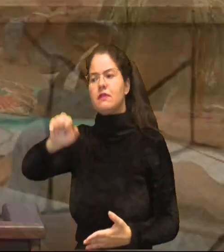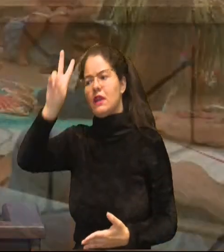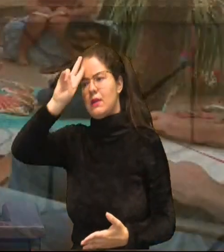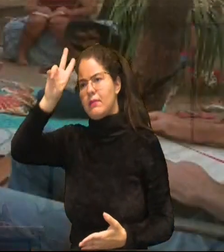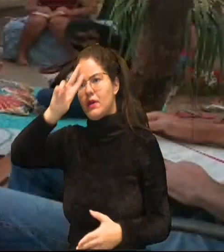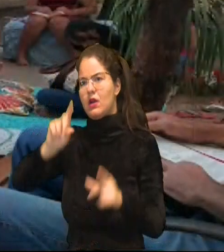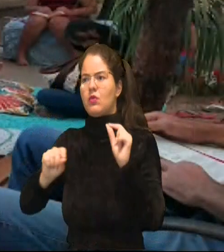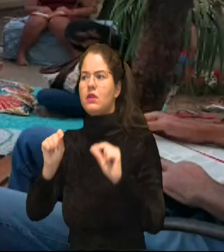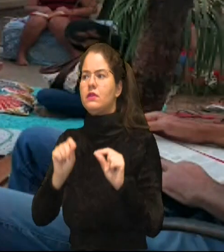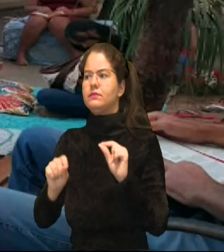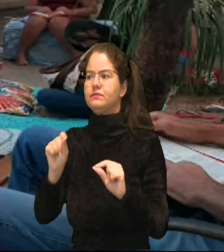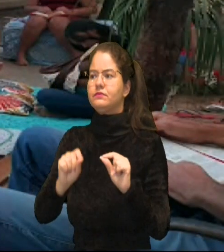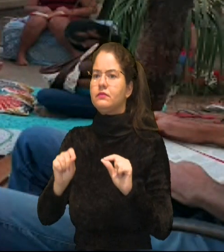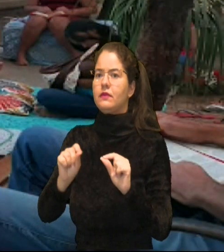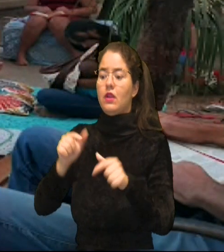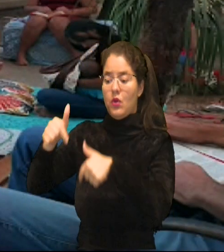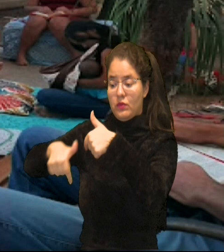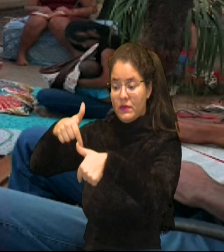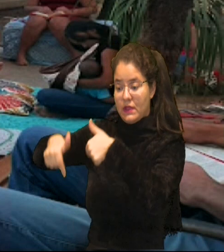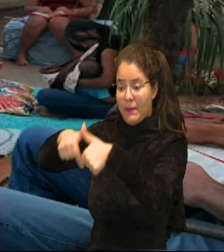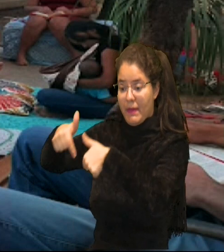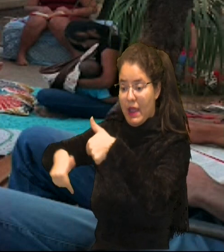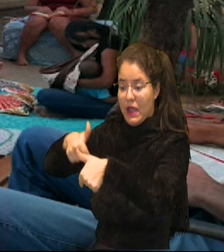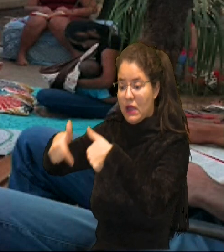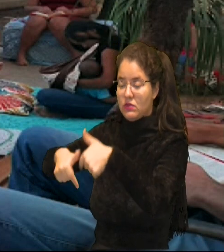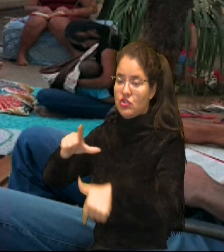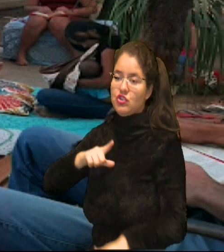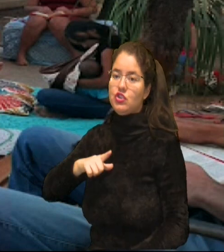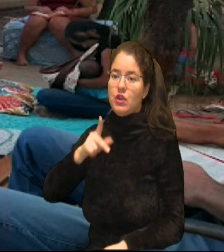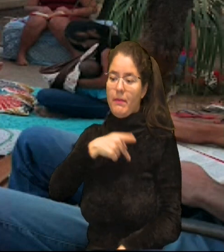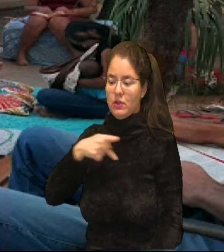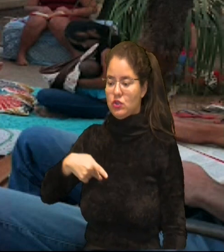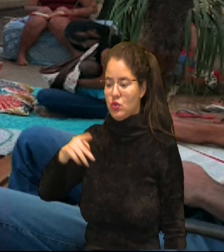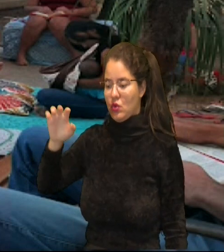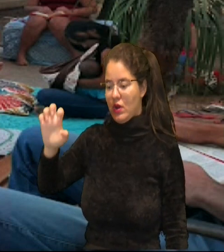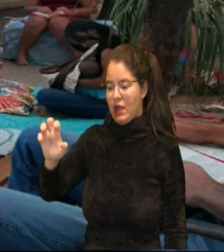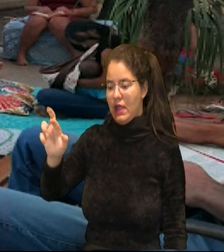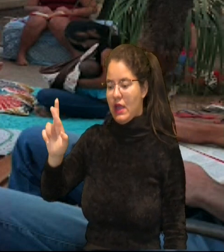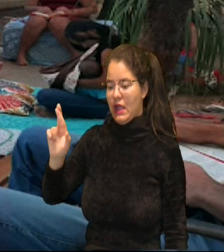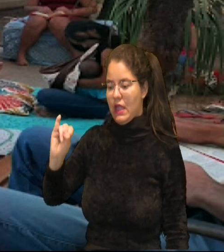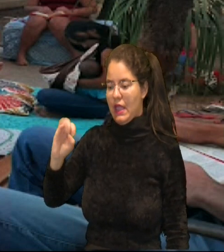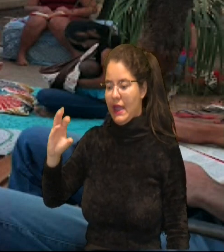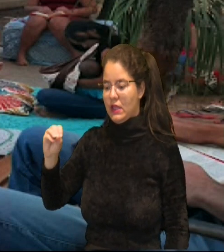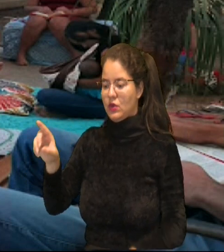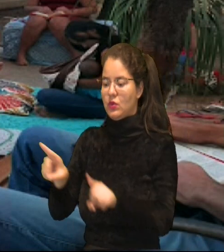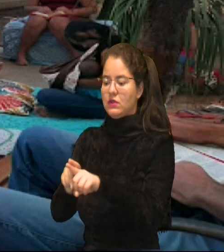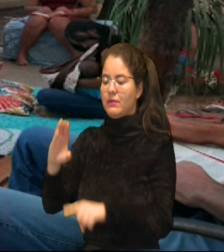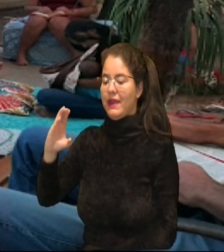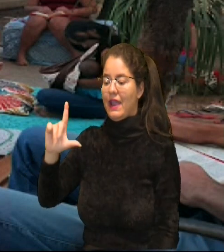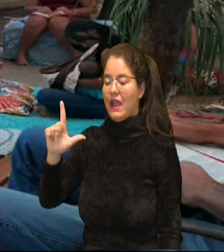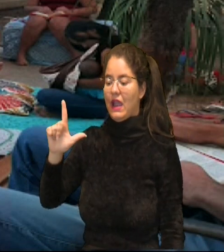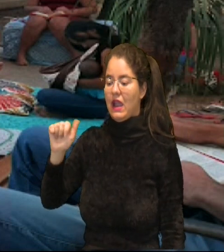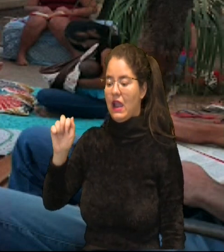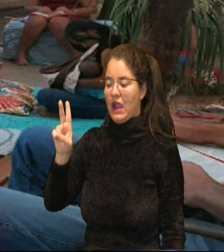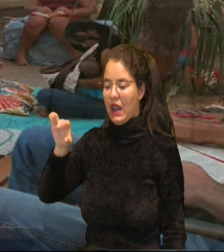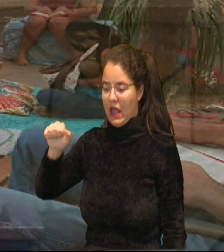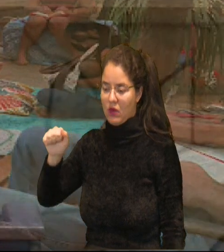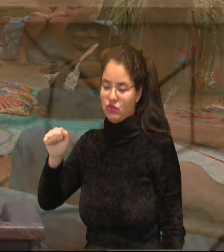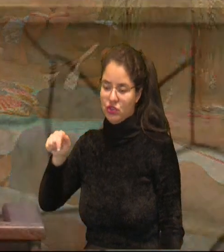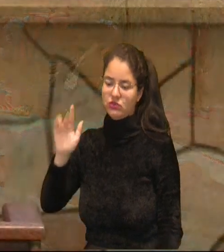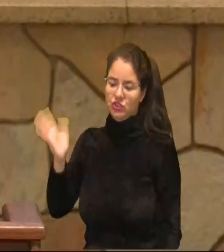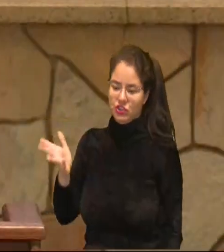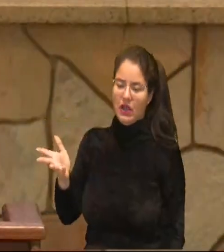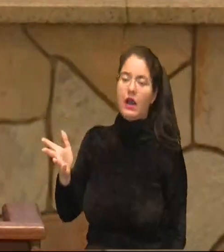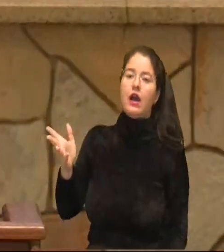era realizado ali pelo pastor Érico com a missionária Cláudia. Eles foram chamados para uma nova missão ali em Goiânia e